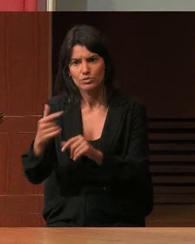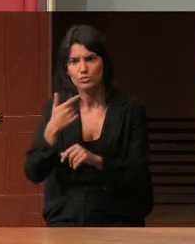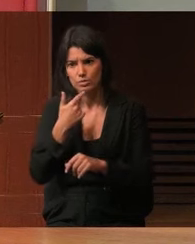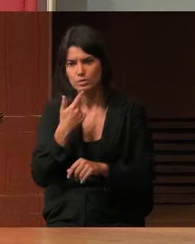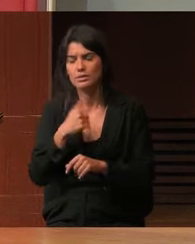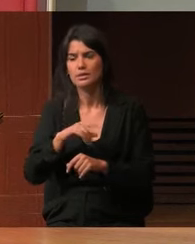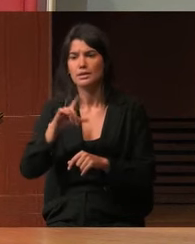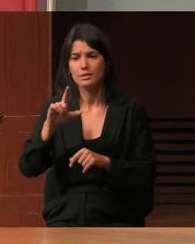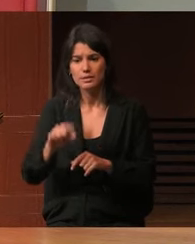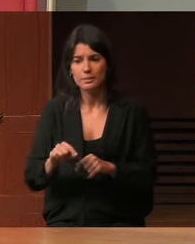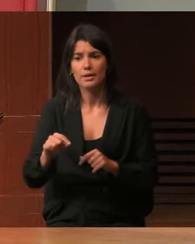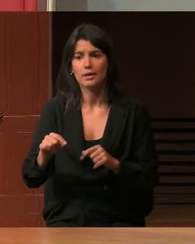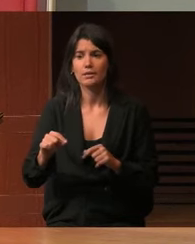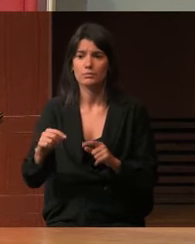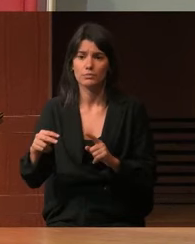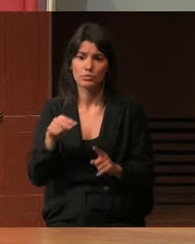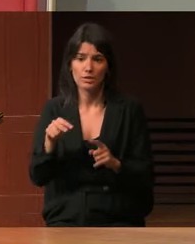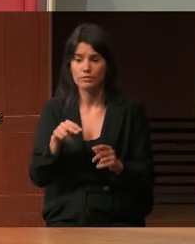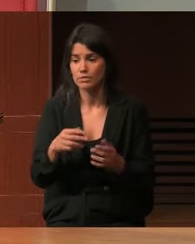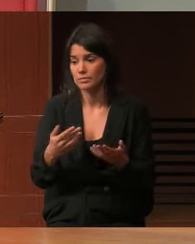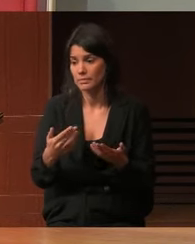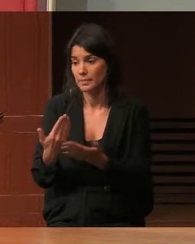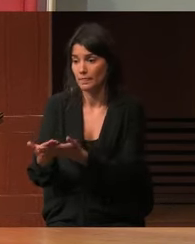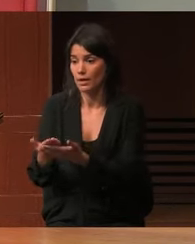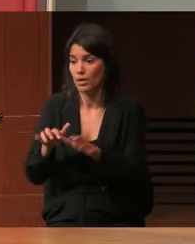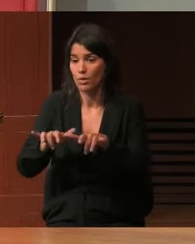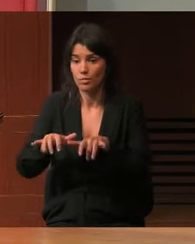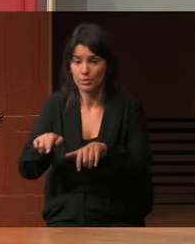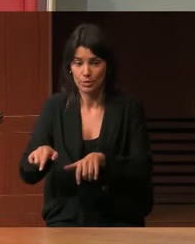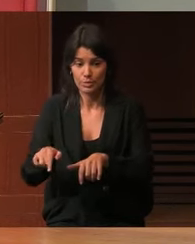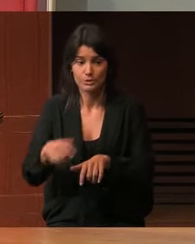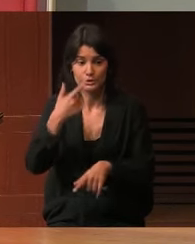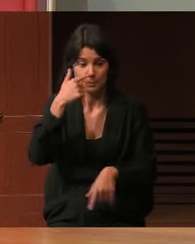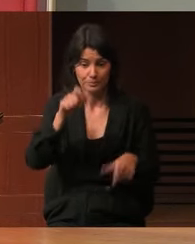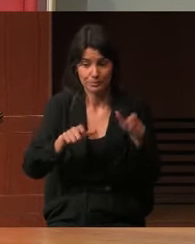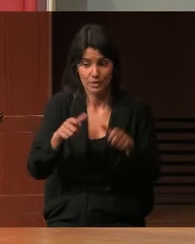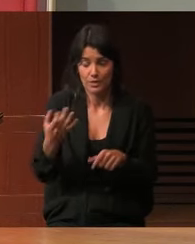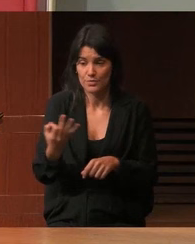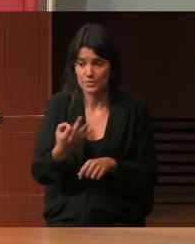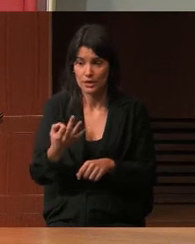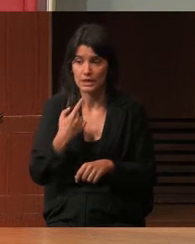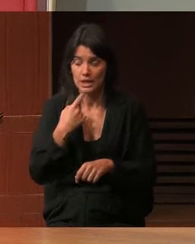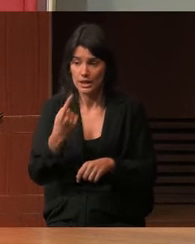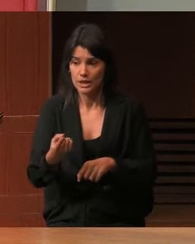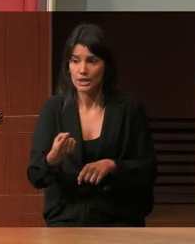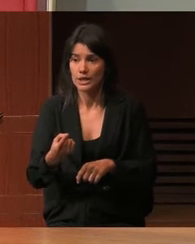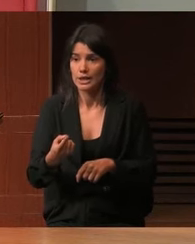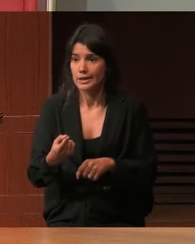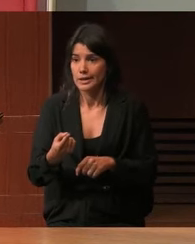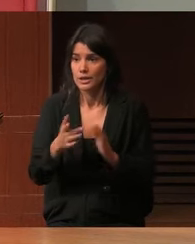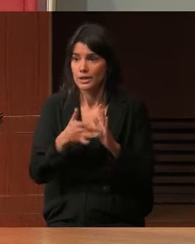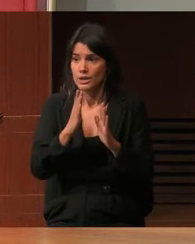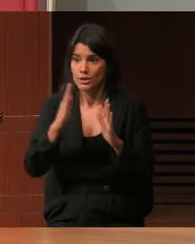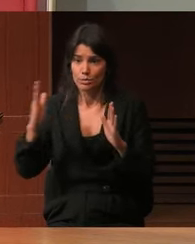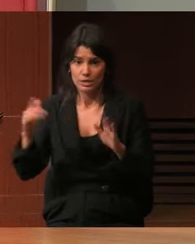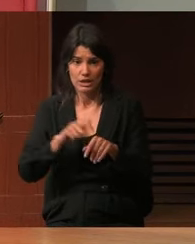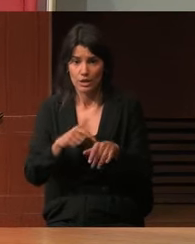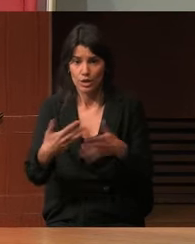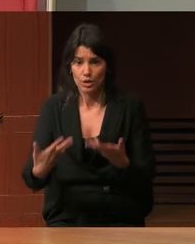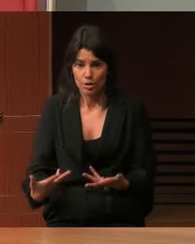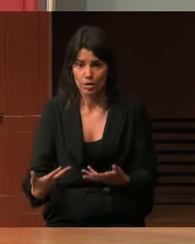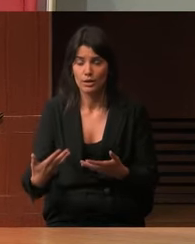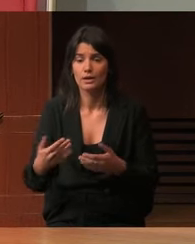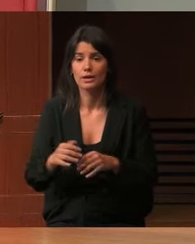de vista aos computadores, que são aquelas pessoas que definem, de facto, a ontologia da biblioteca atual.